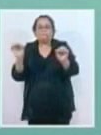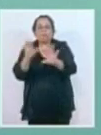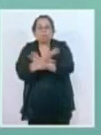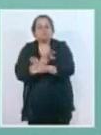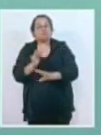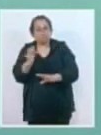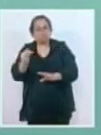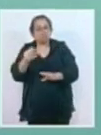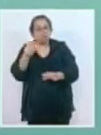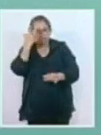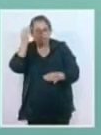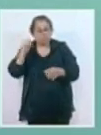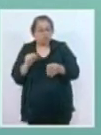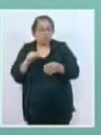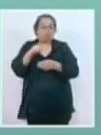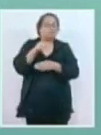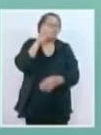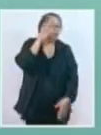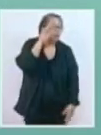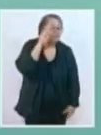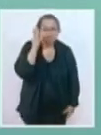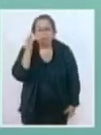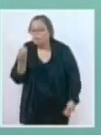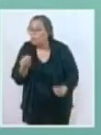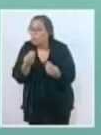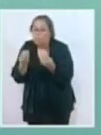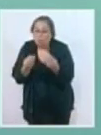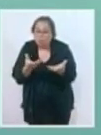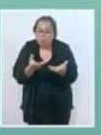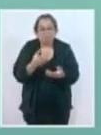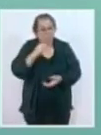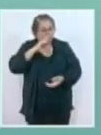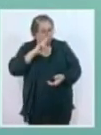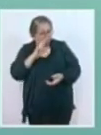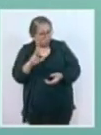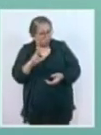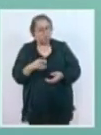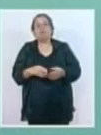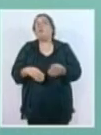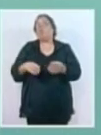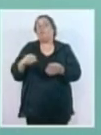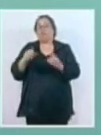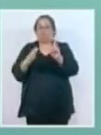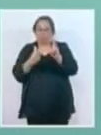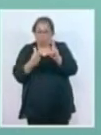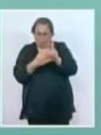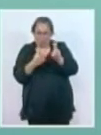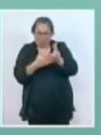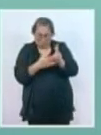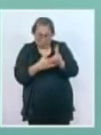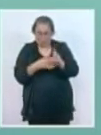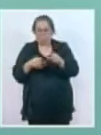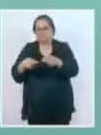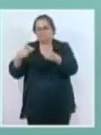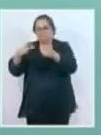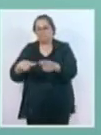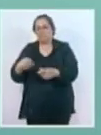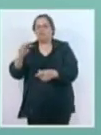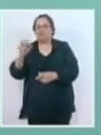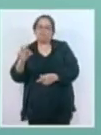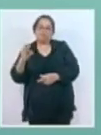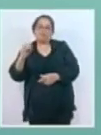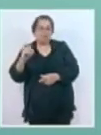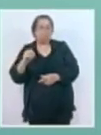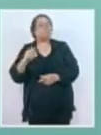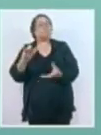obra amanhã. Amanhã eu tenho a visita lá. E eu falo para vocês, o Guarani realmente não está largado. Brevemente, teremos mais notícias. Daqui a pouquinho, a